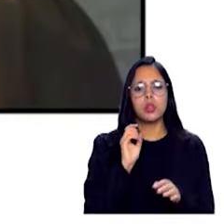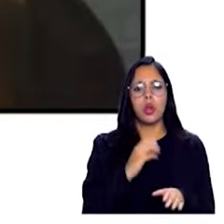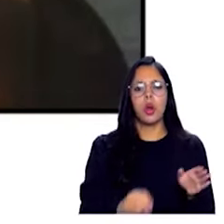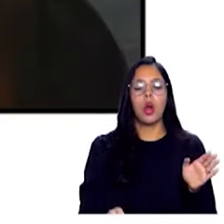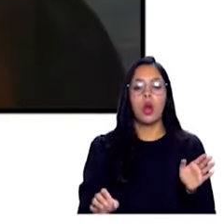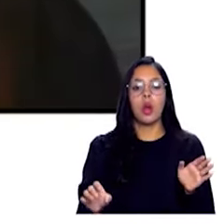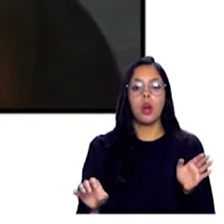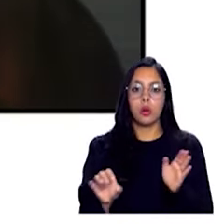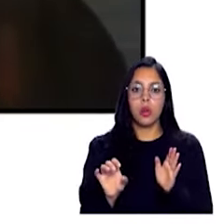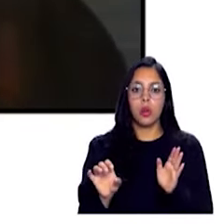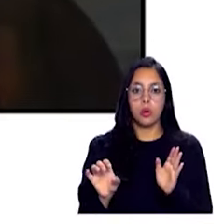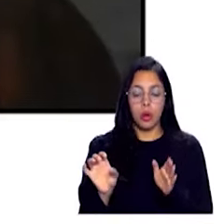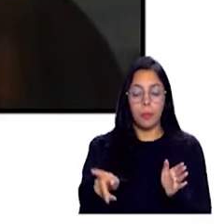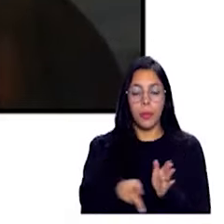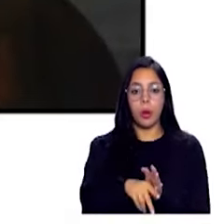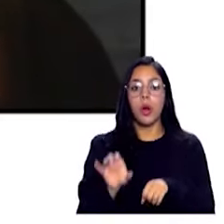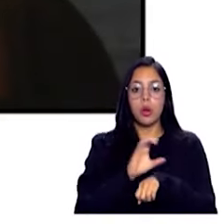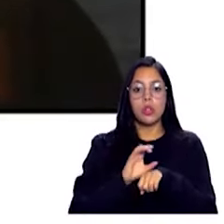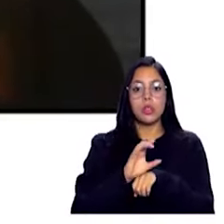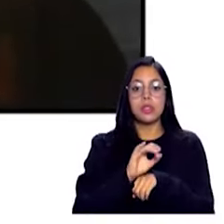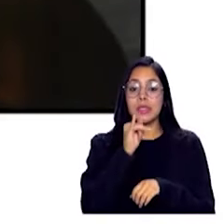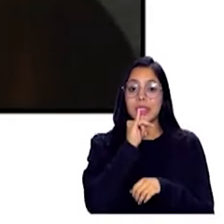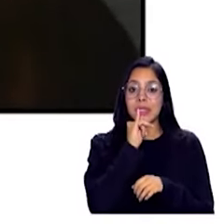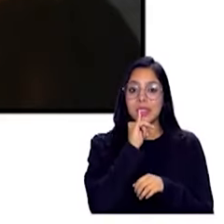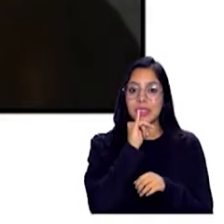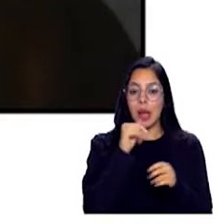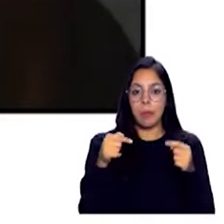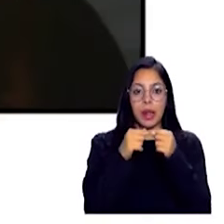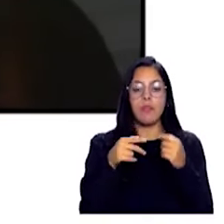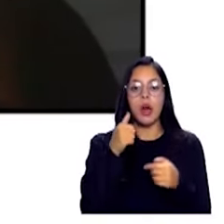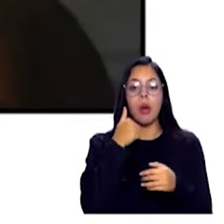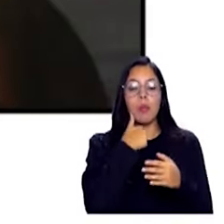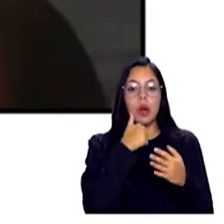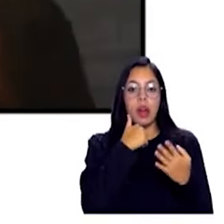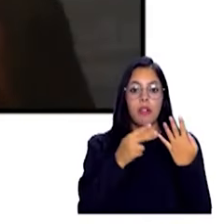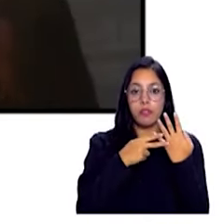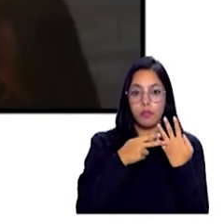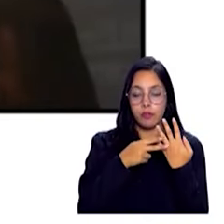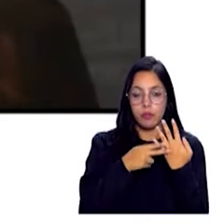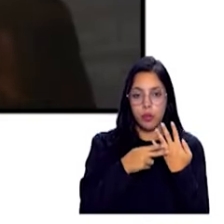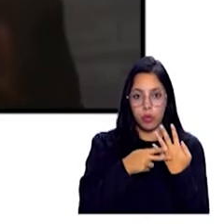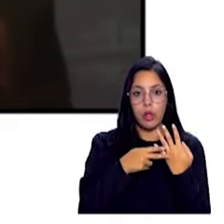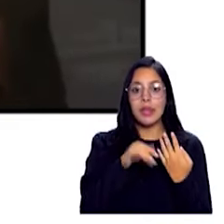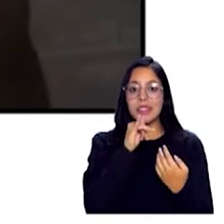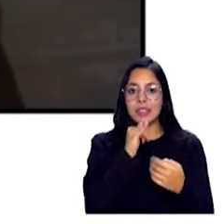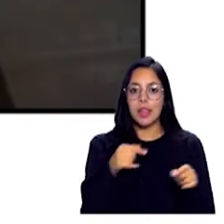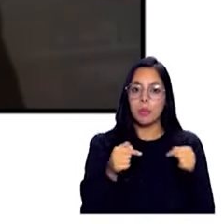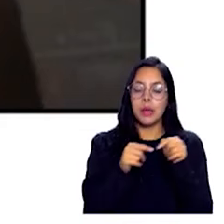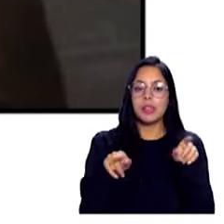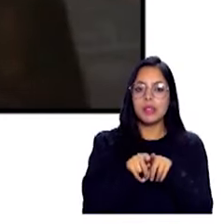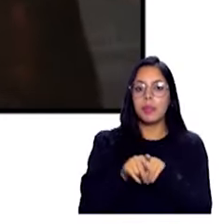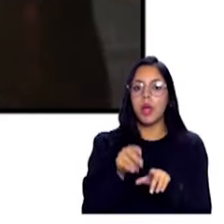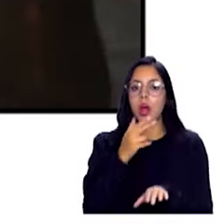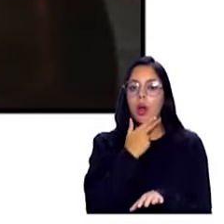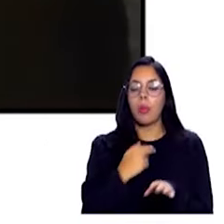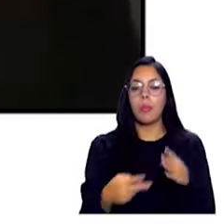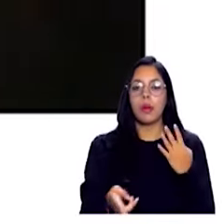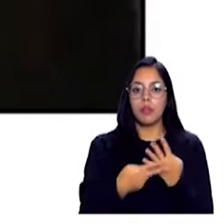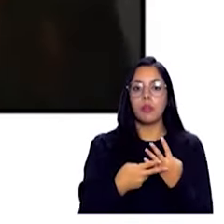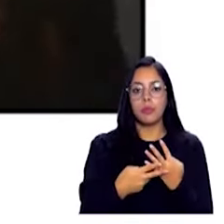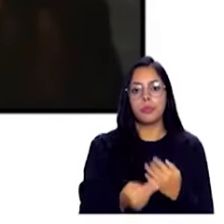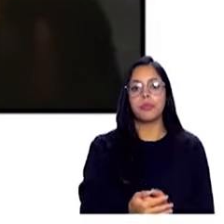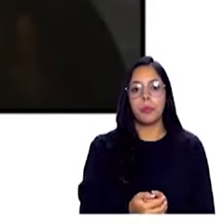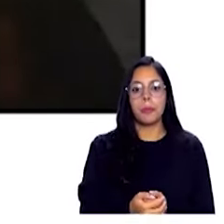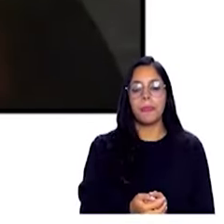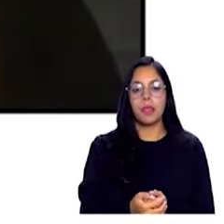abrangeria também a situação do viuvo não então vejam que isso foi qualificado por um processualista espanhol como sendo uma